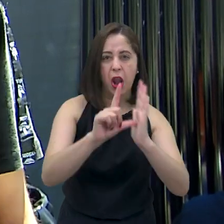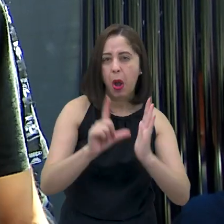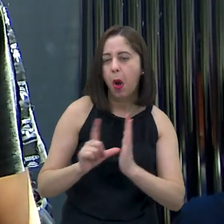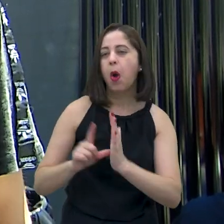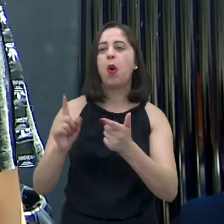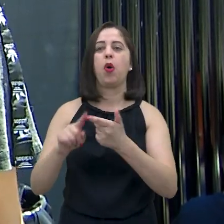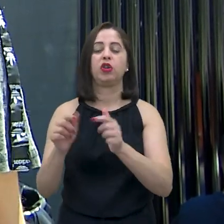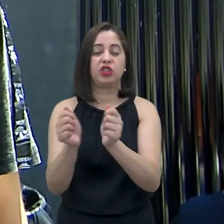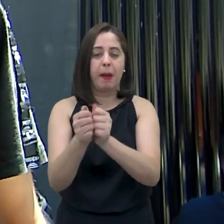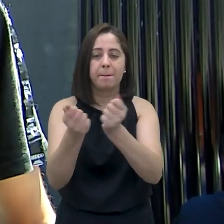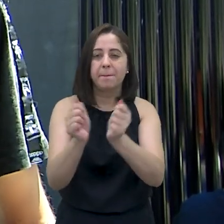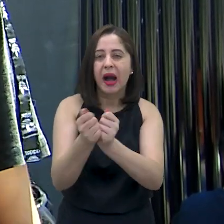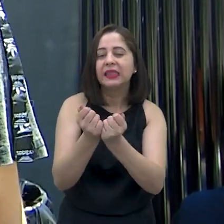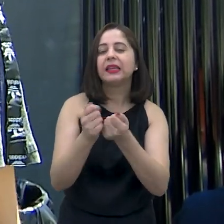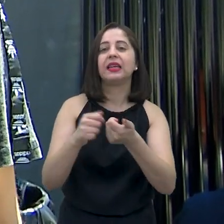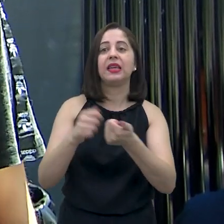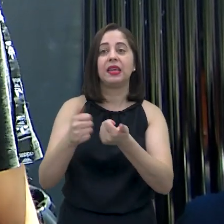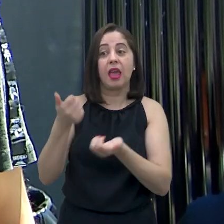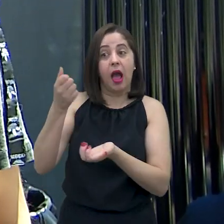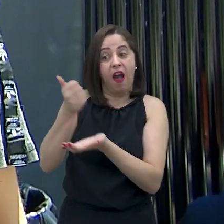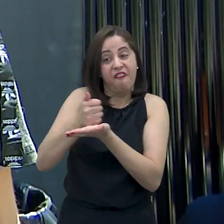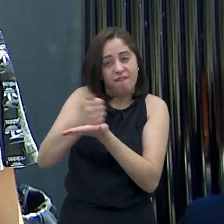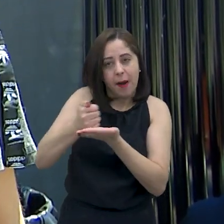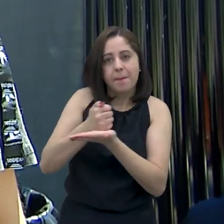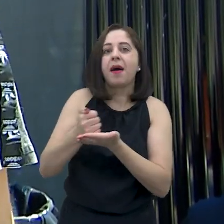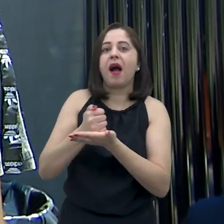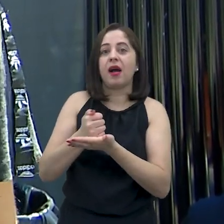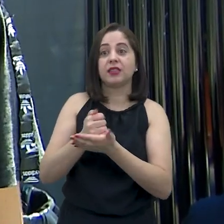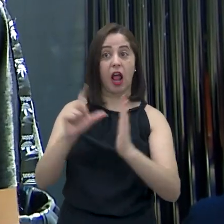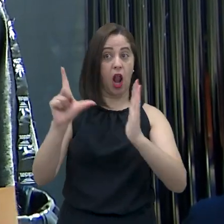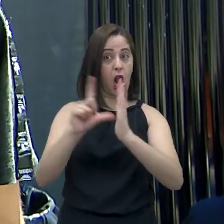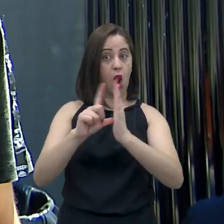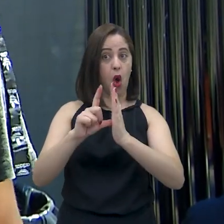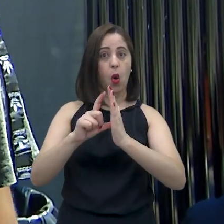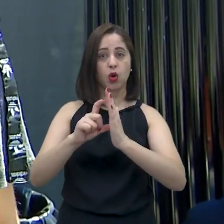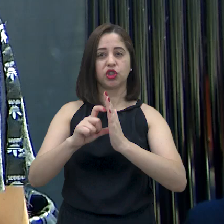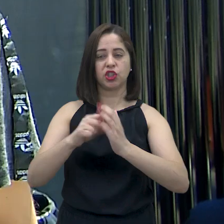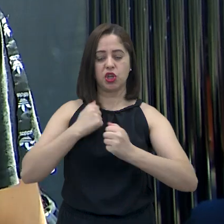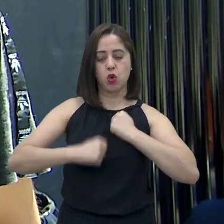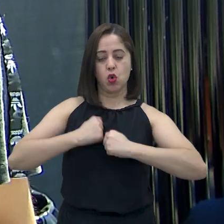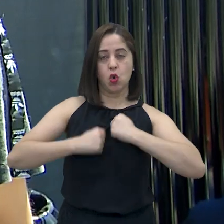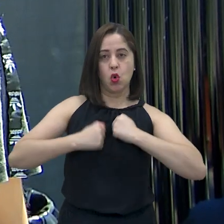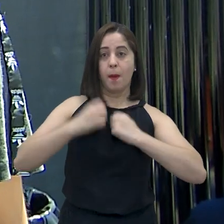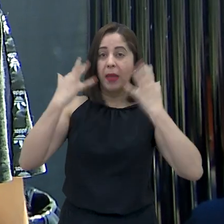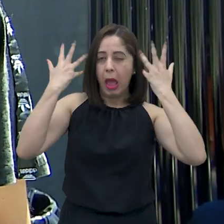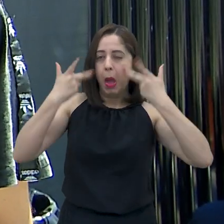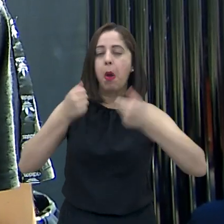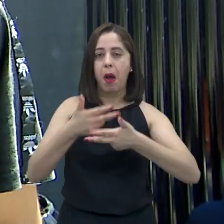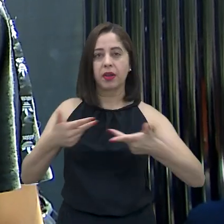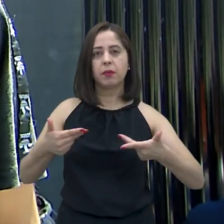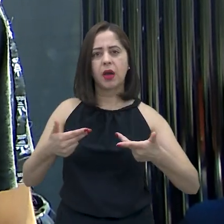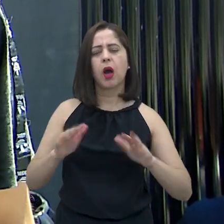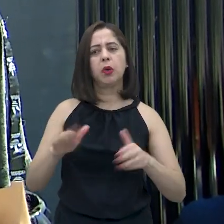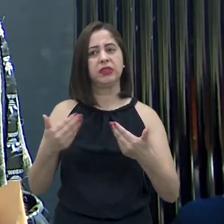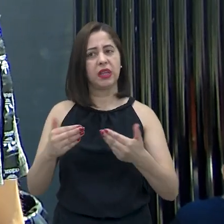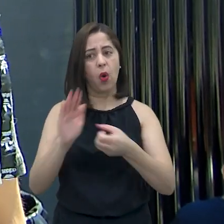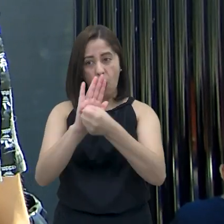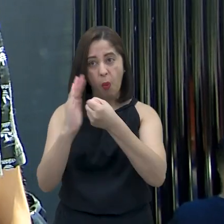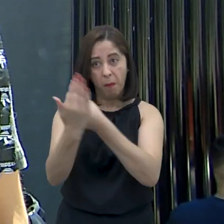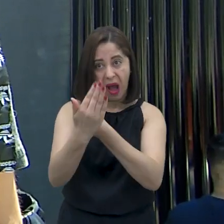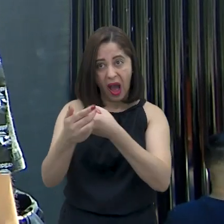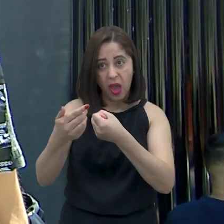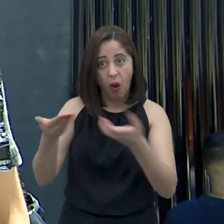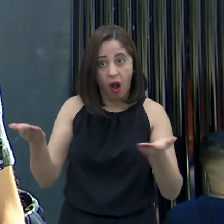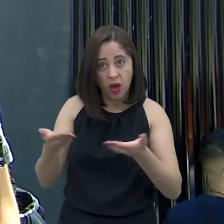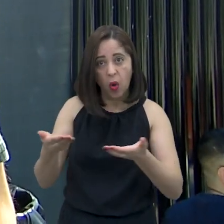bastante mercado padarias novas farmácias Pet Shops inclusive bares e tudo mais então eu acho que a ideia D urba